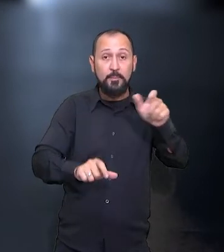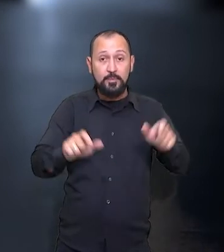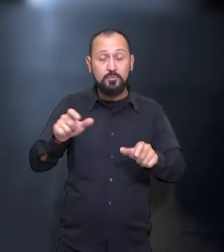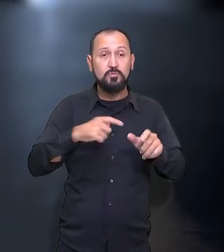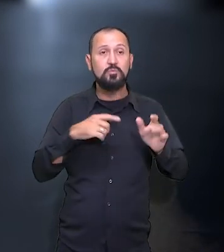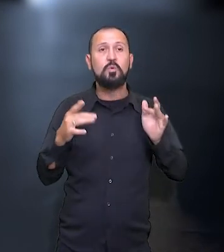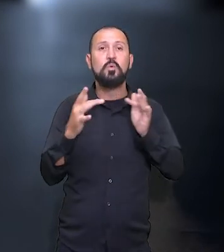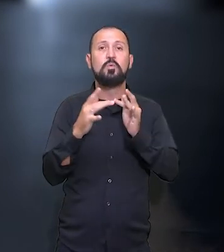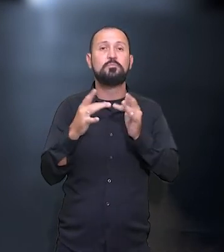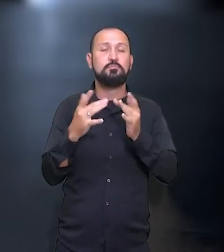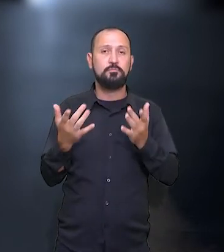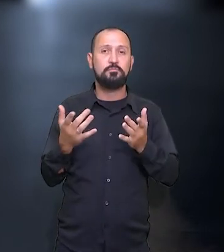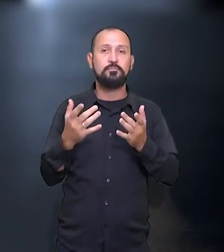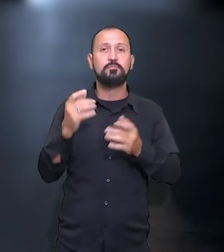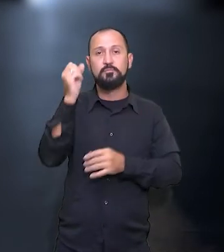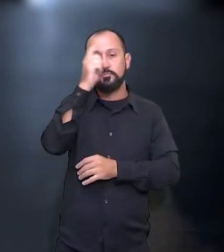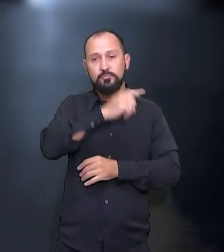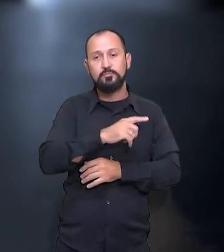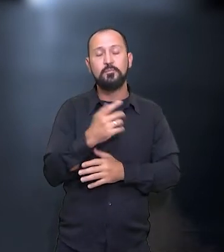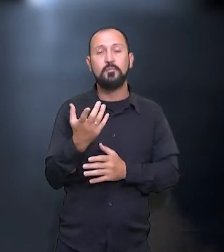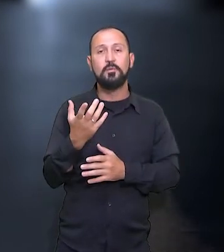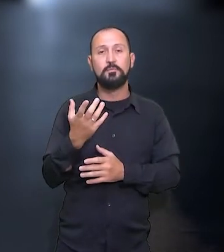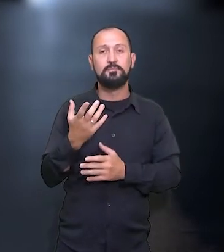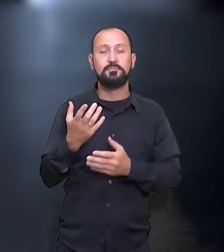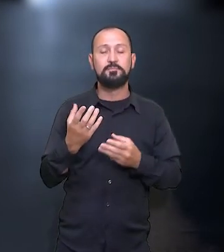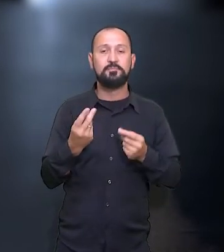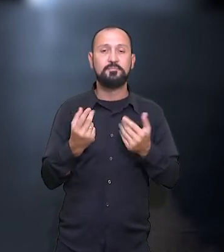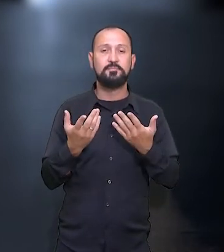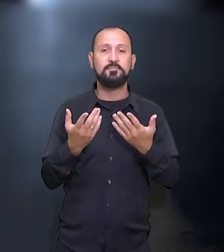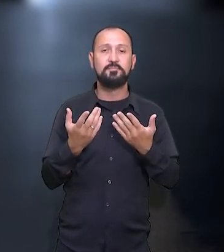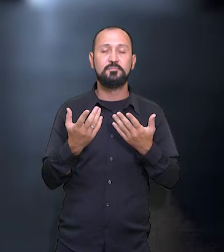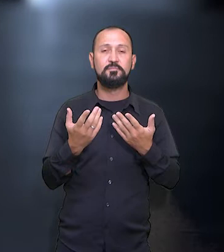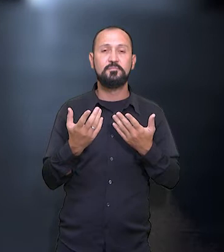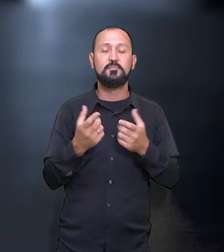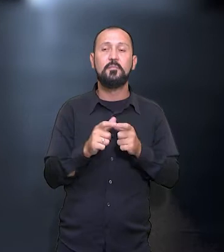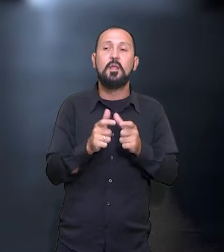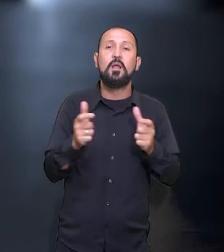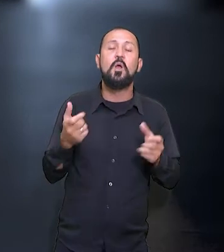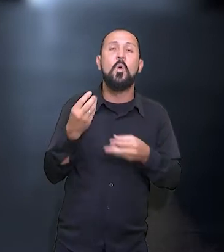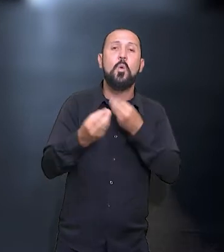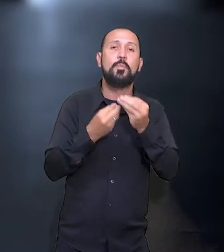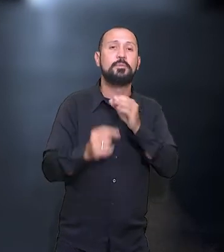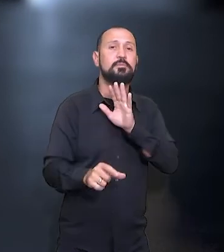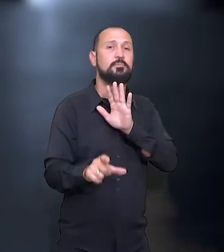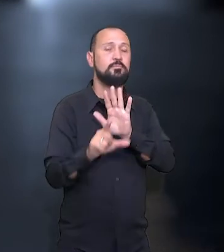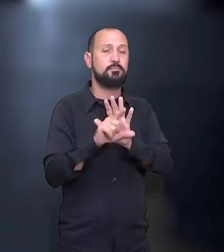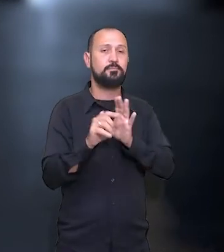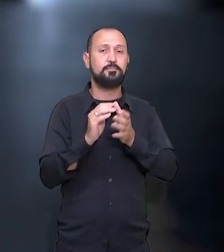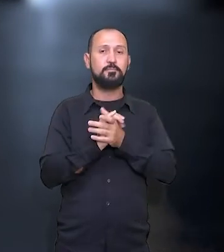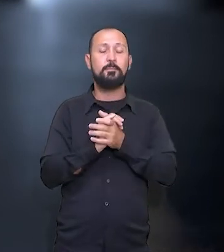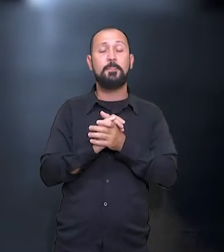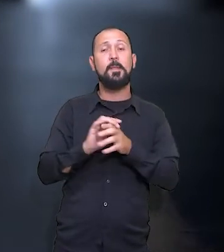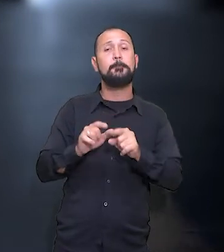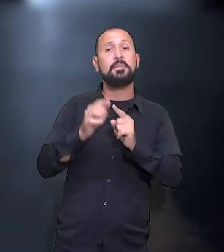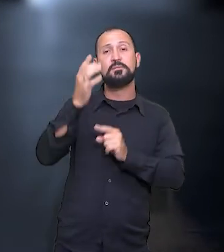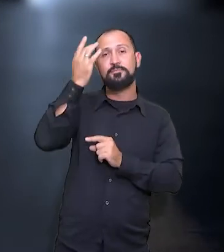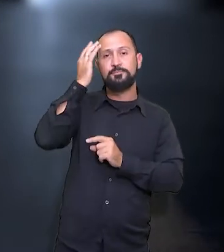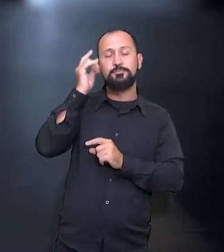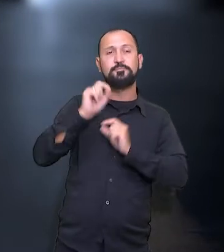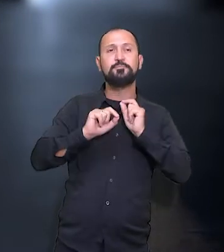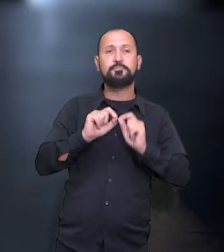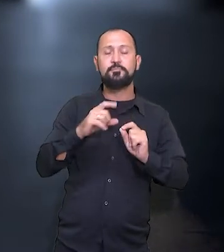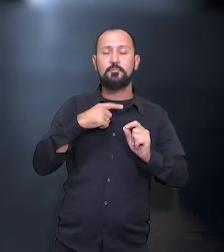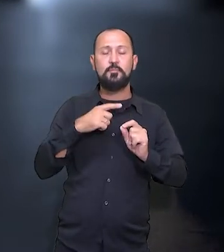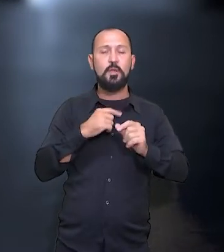o cidadão possa ter acesso a isso, isso dificultará a grandiosidade dessa legislação. Mas eu acredito que